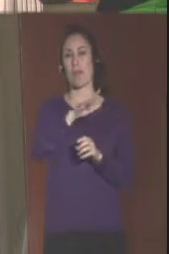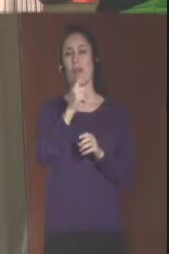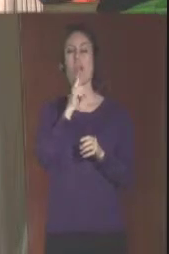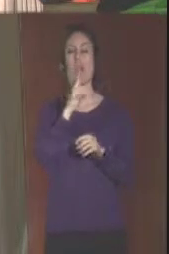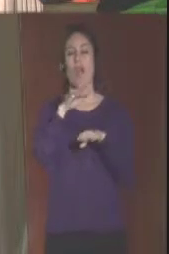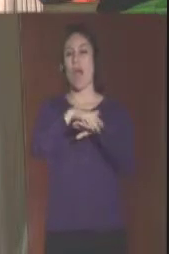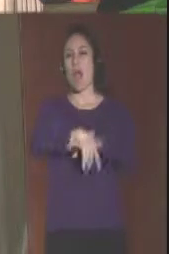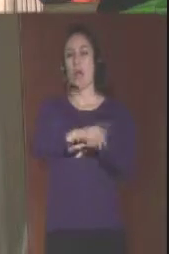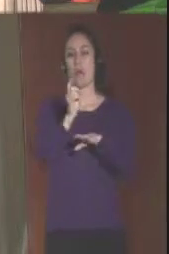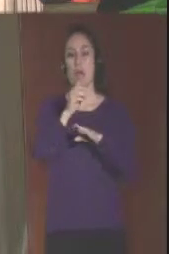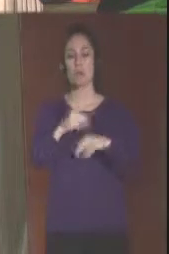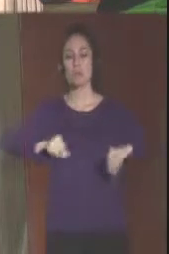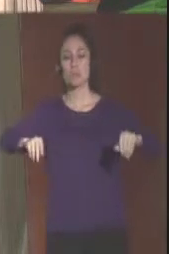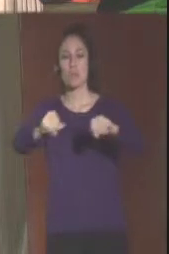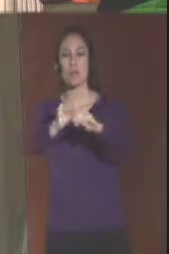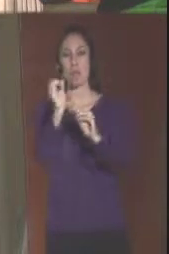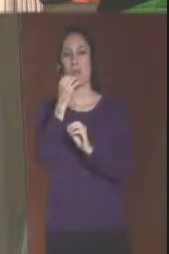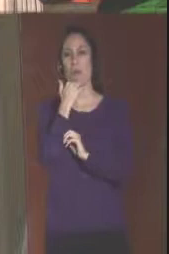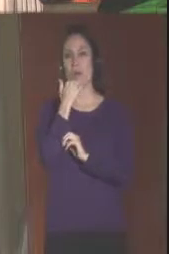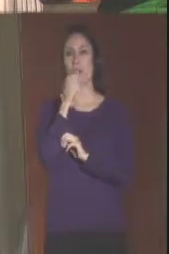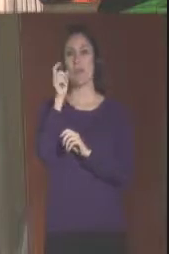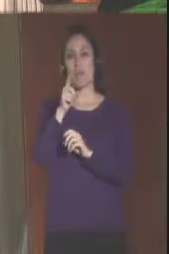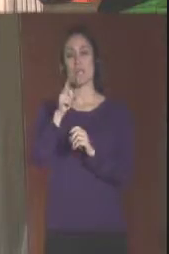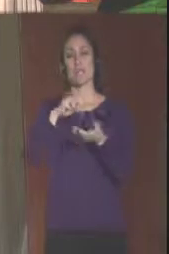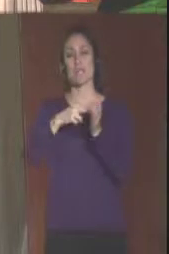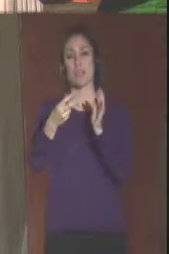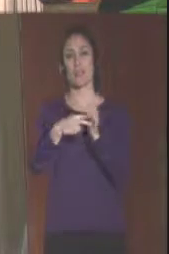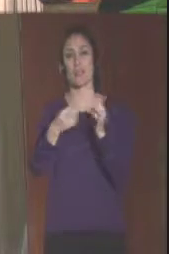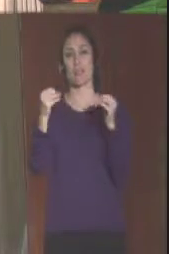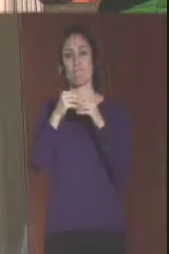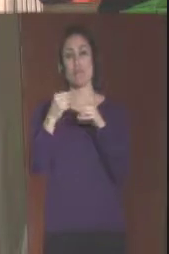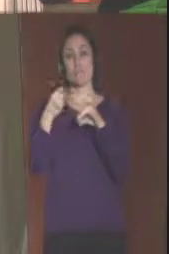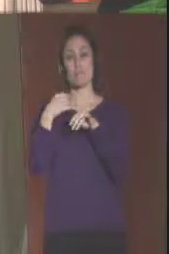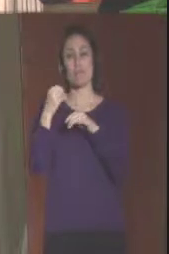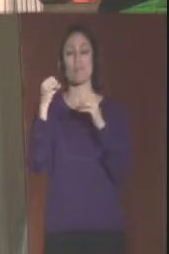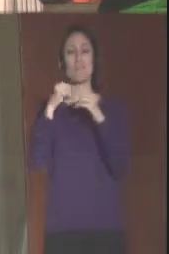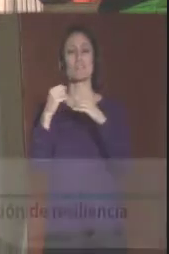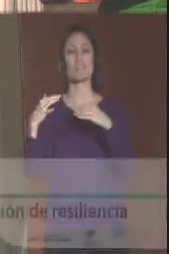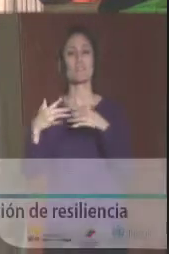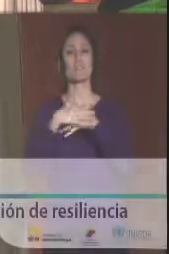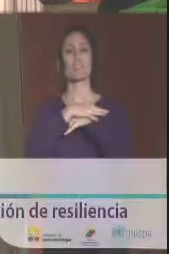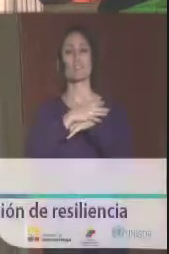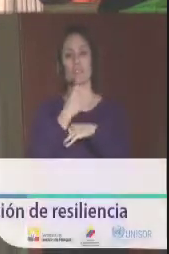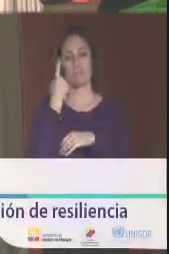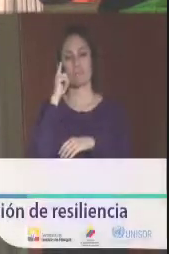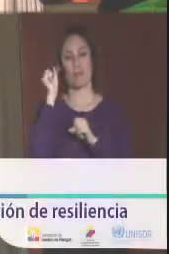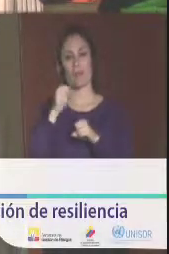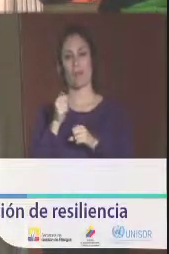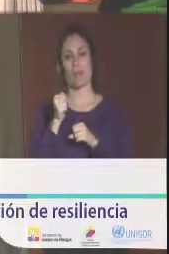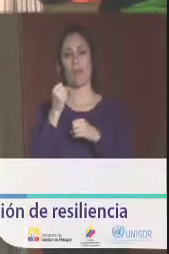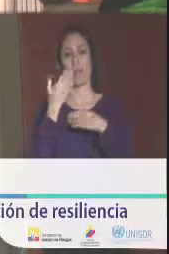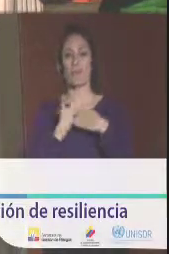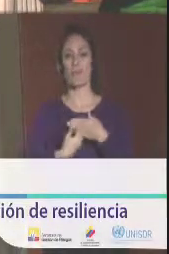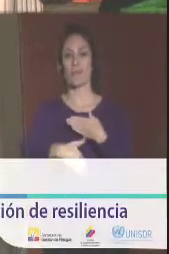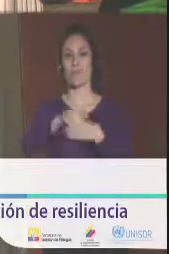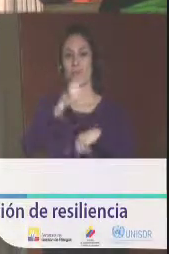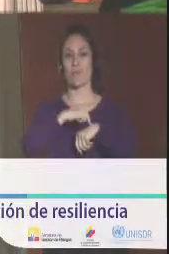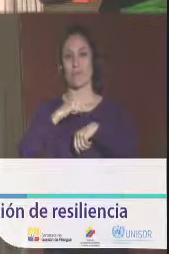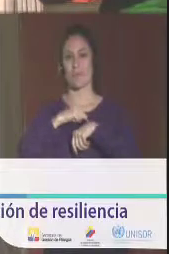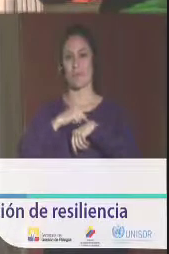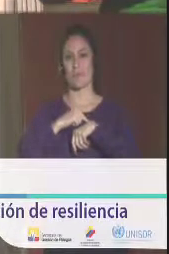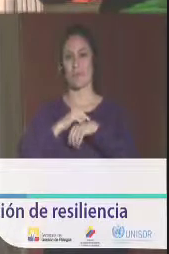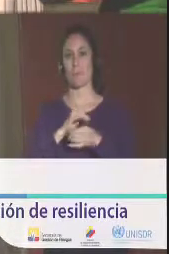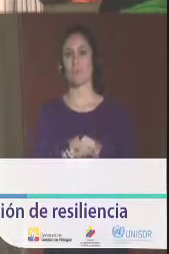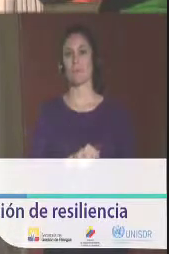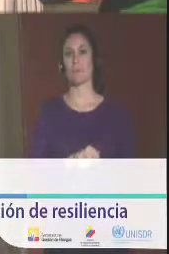região, isso vai influenciar muito na parte de sustentabilidade. Então, é muito importante que as cidades, que